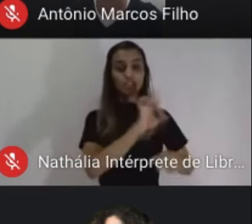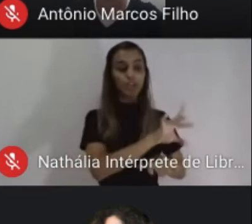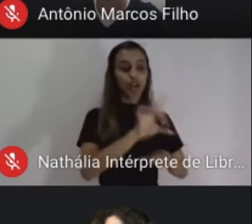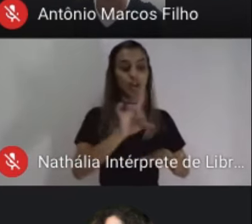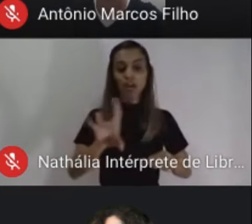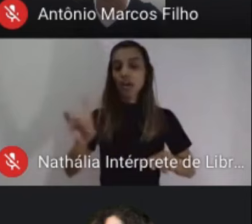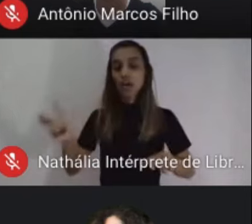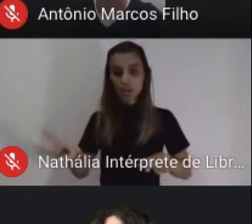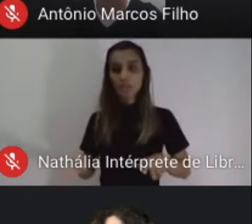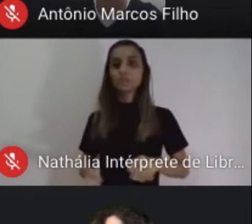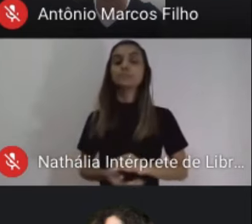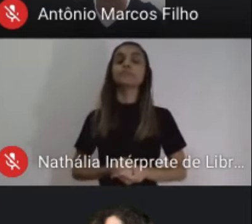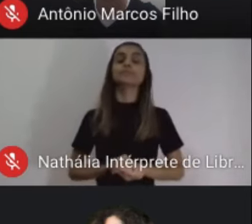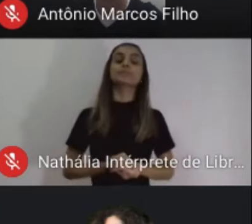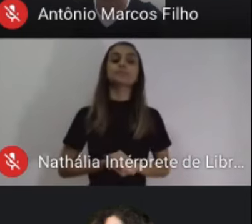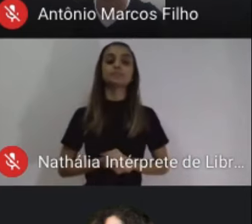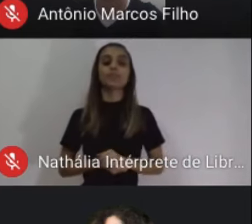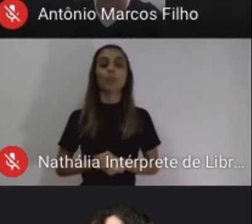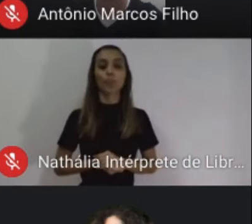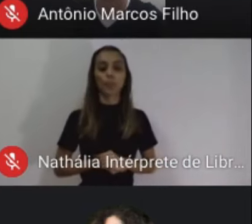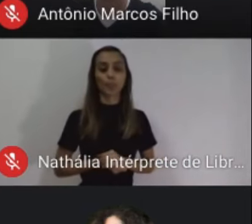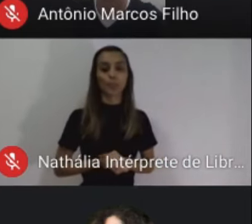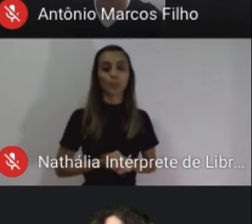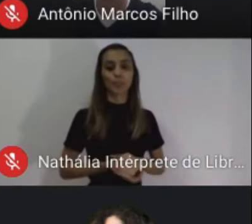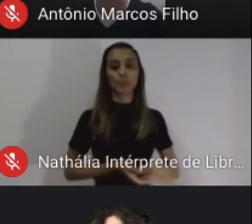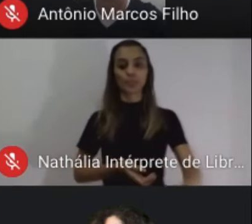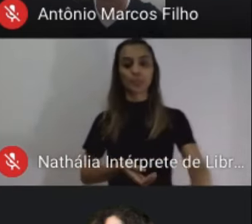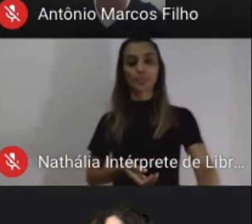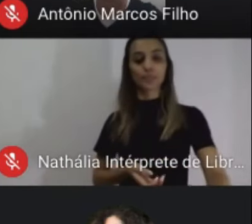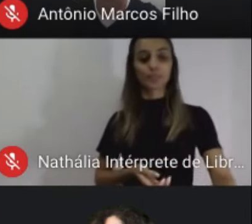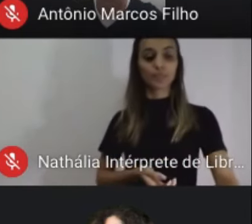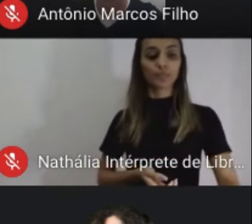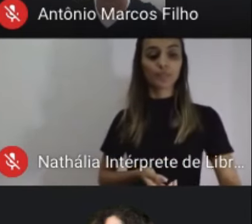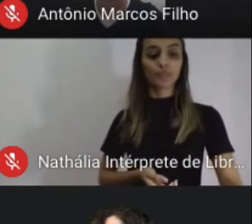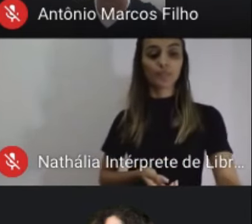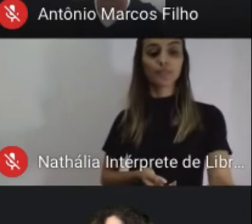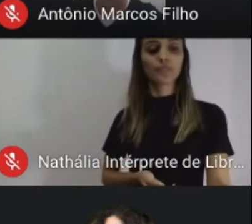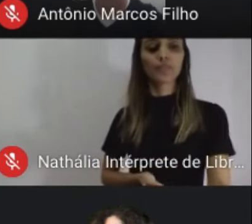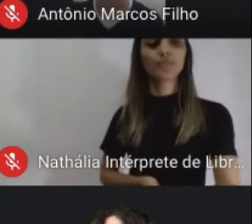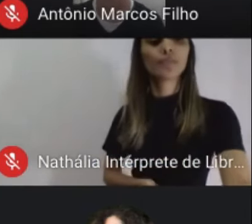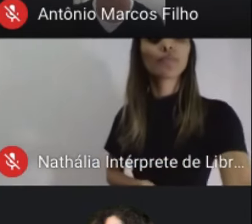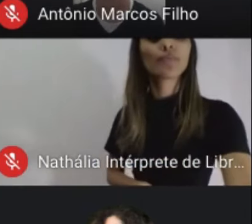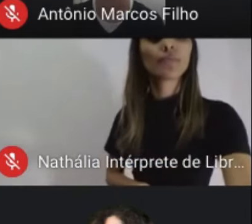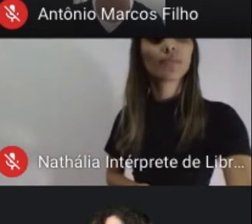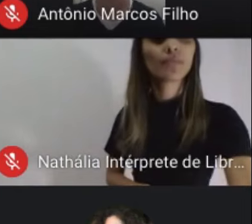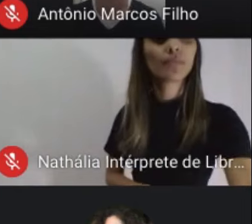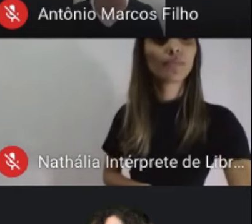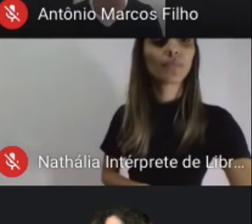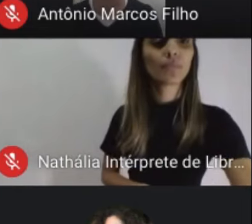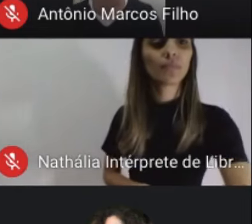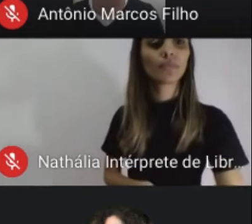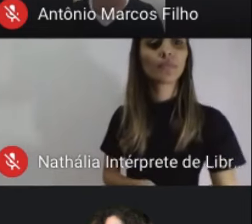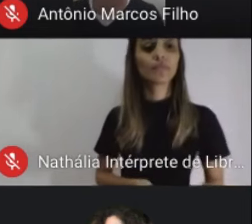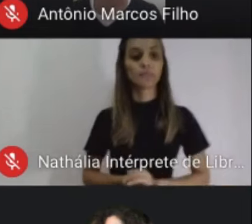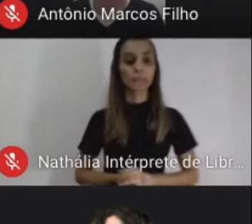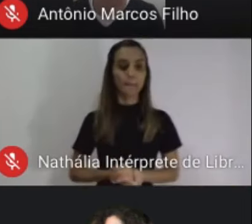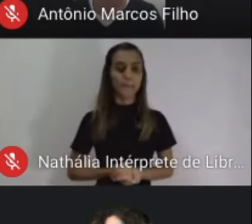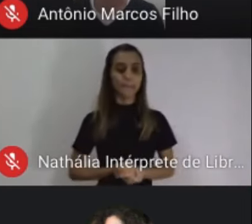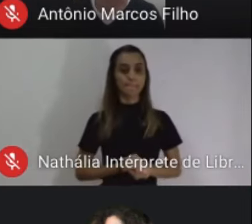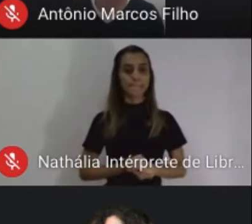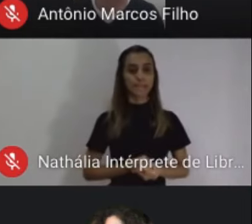aplica a velha cláusula suíça do final do século XIX, que é a cláusula da preponderância. Ou seja, qual é o